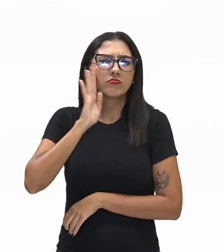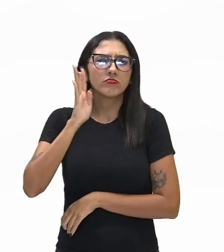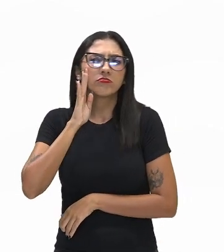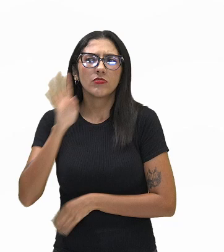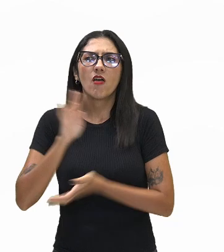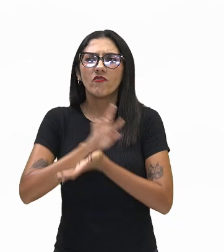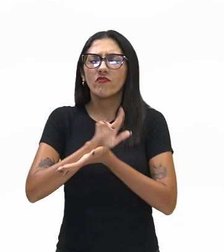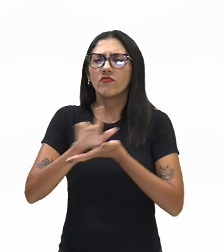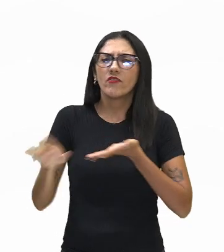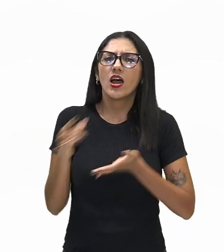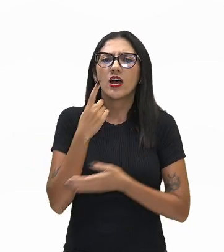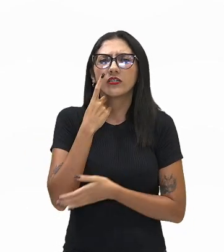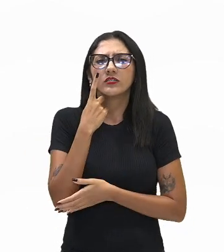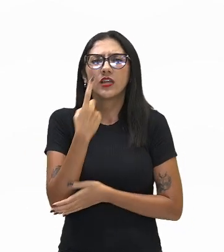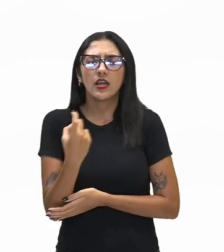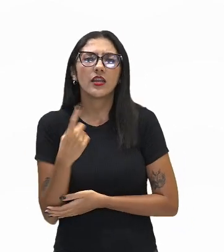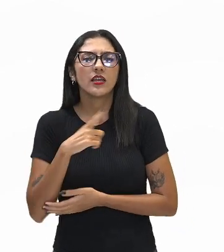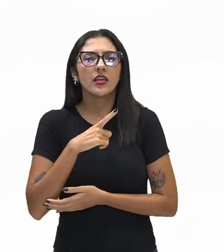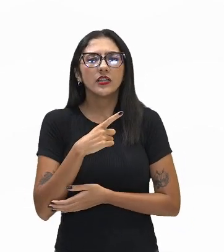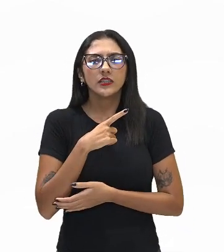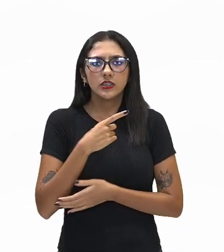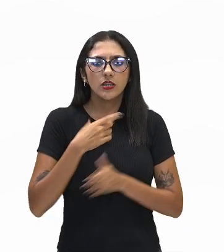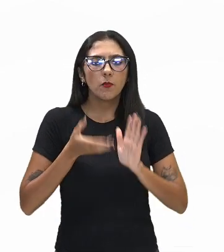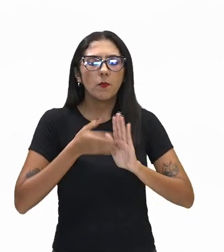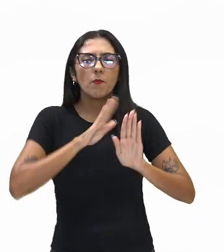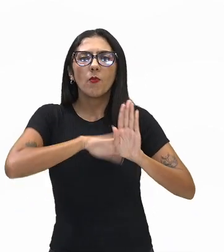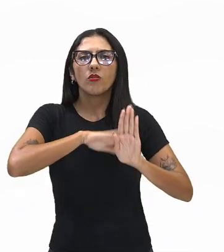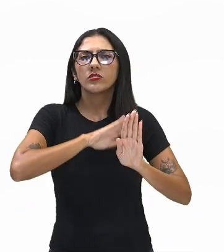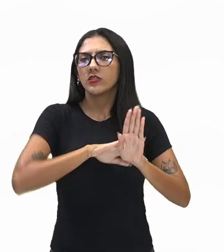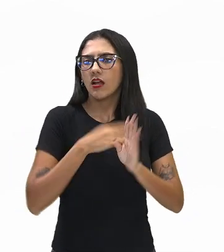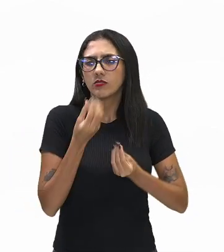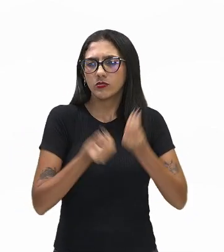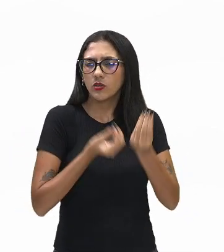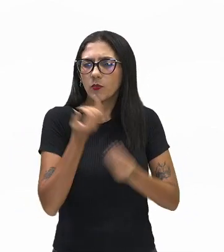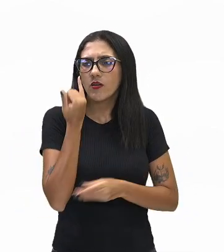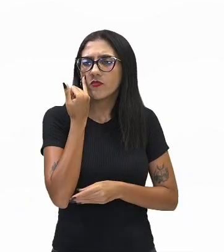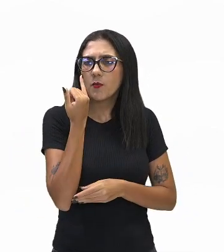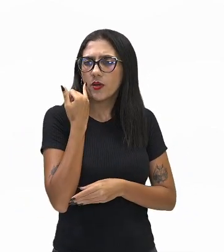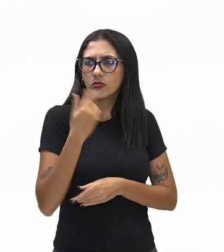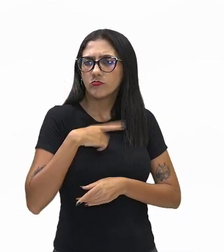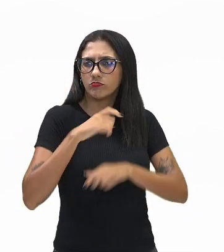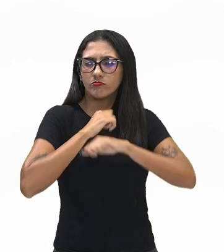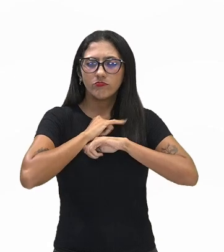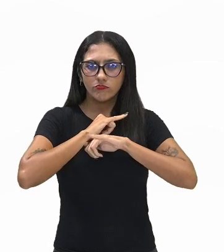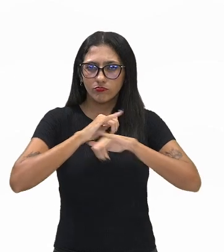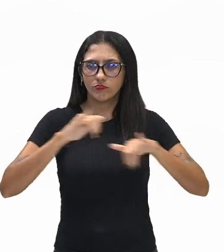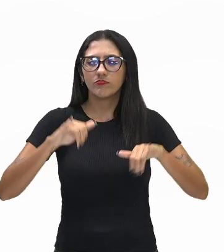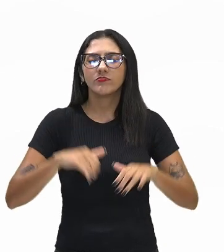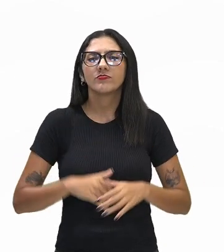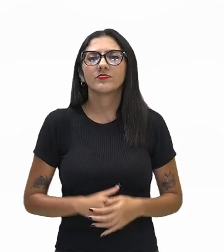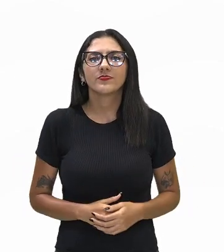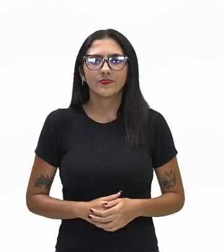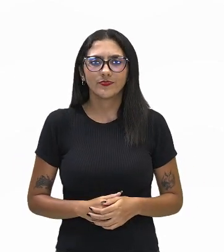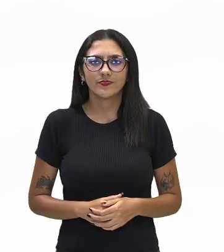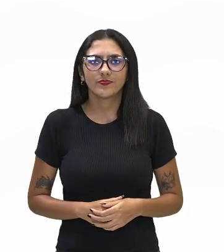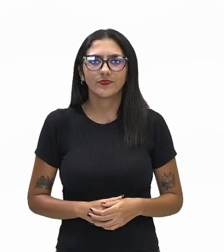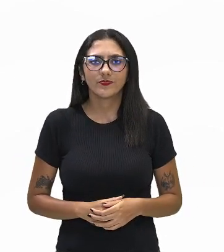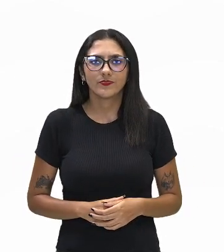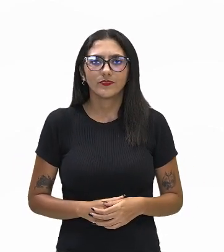interesses que existem por trás da informação publicada. Então, quando se